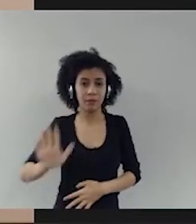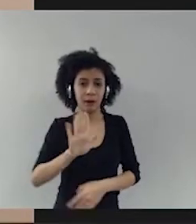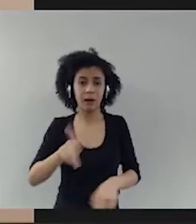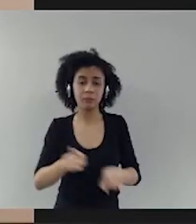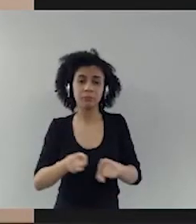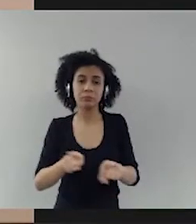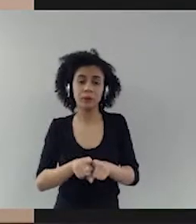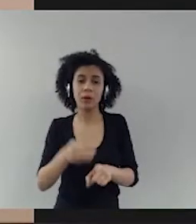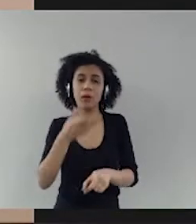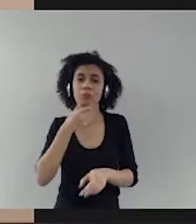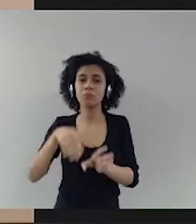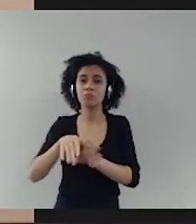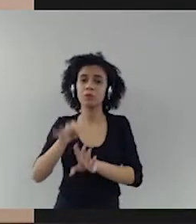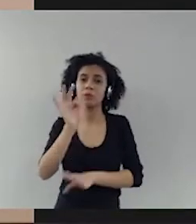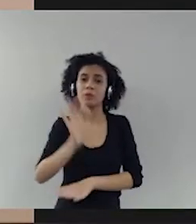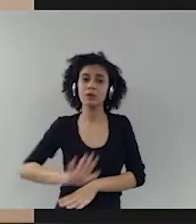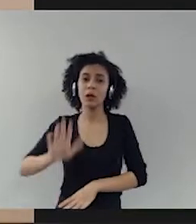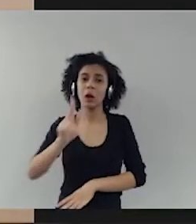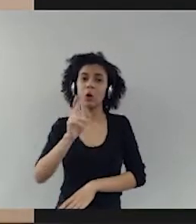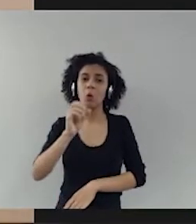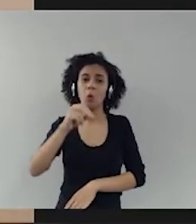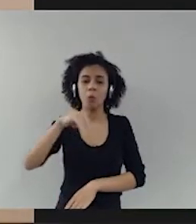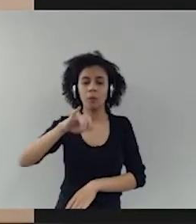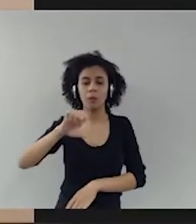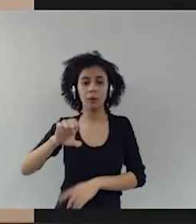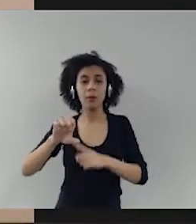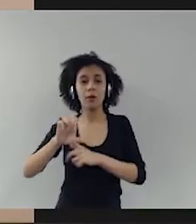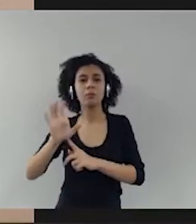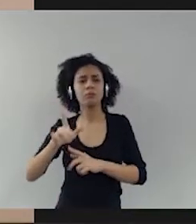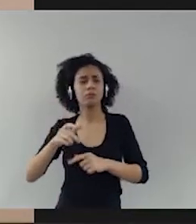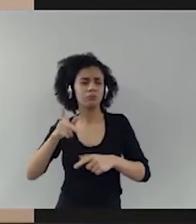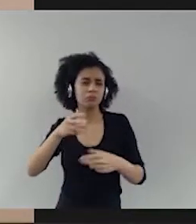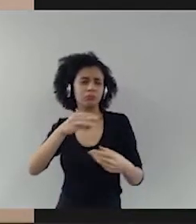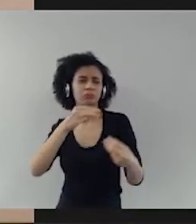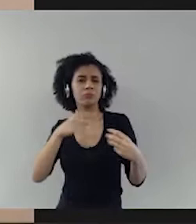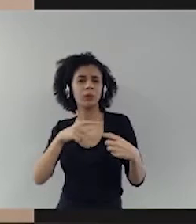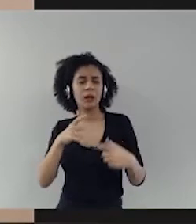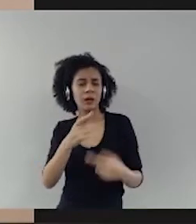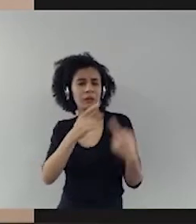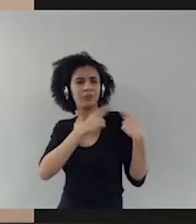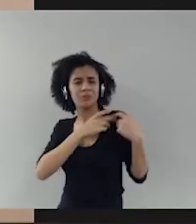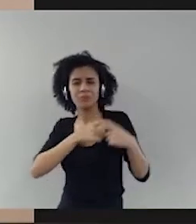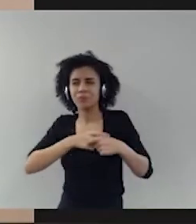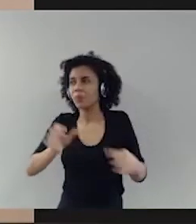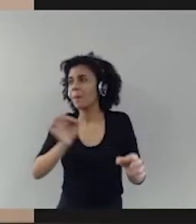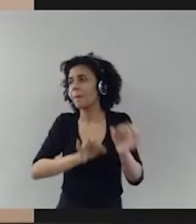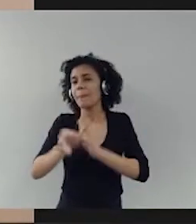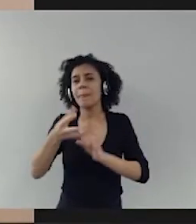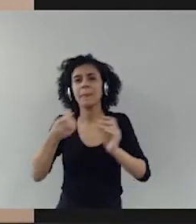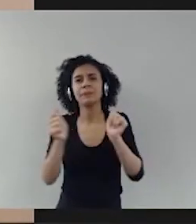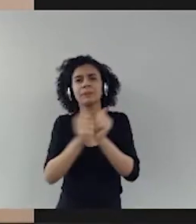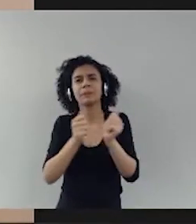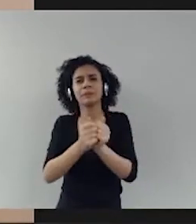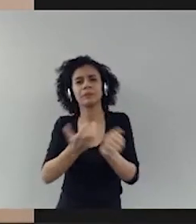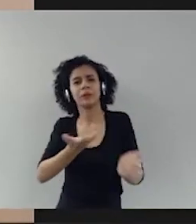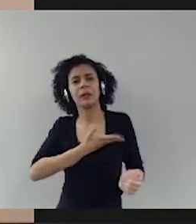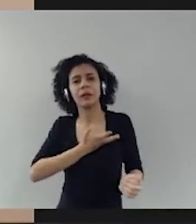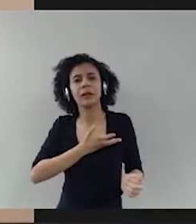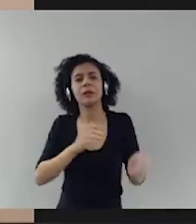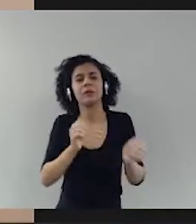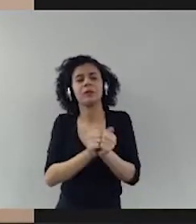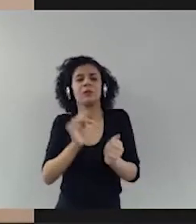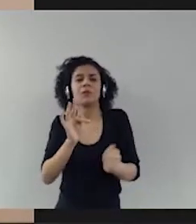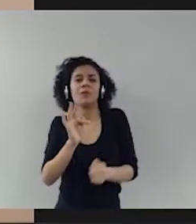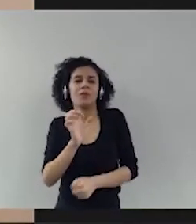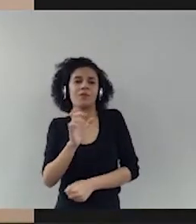querido conselheiro federal, Rony, que foi o mentor e o grande organizador, junto com tantos colegas, com Fernanda